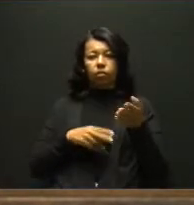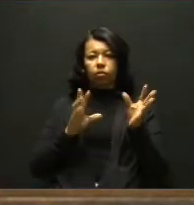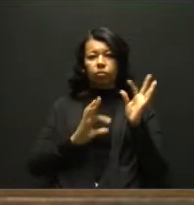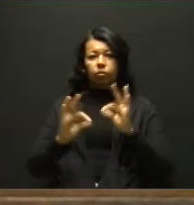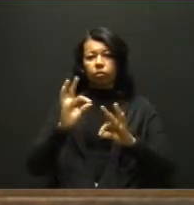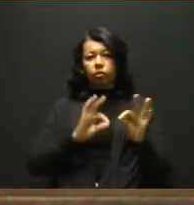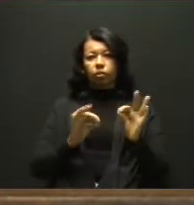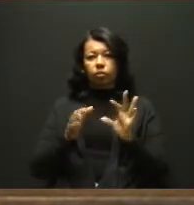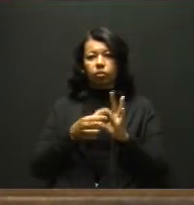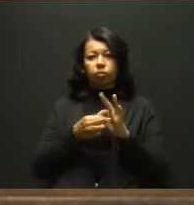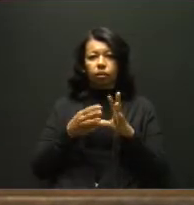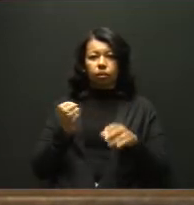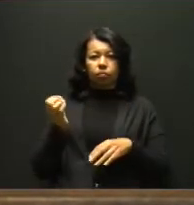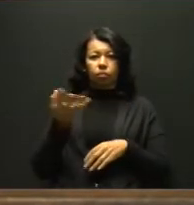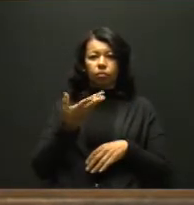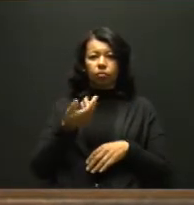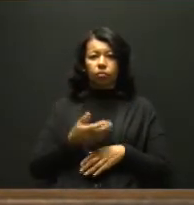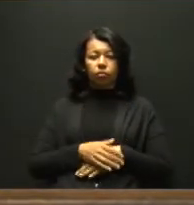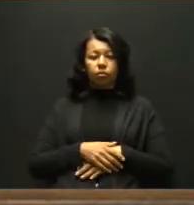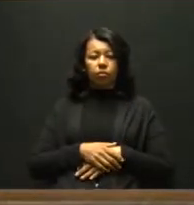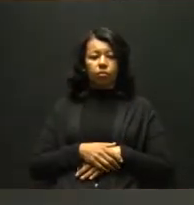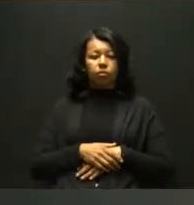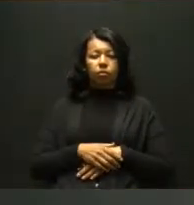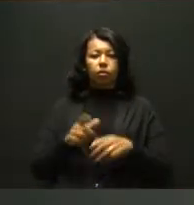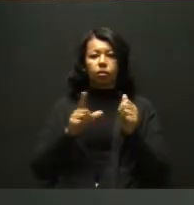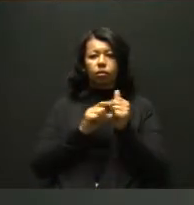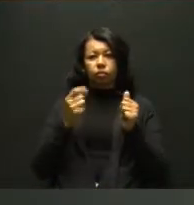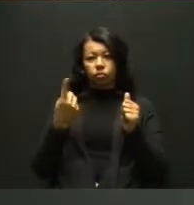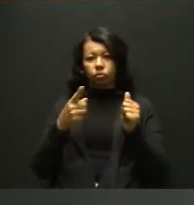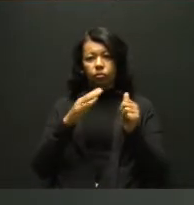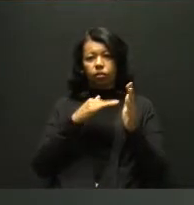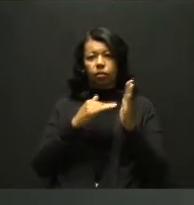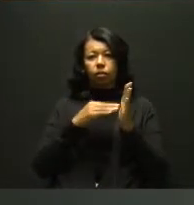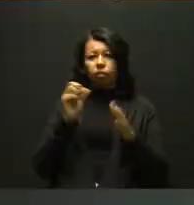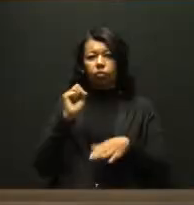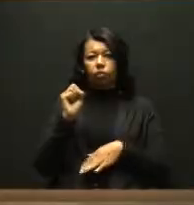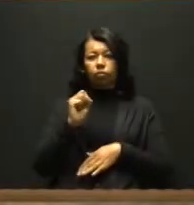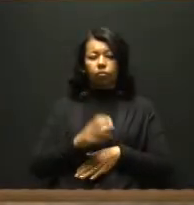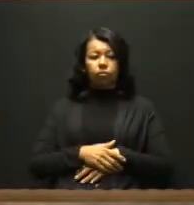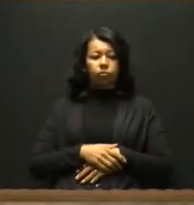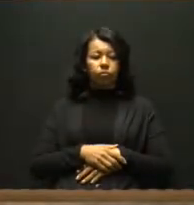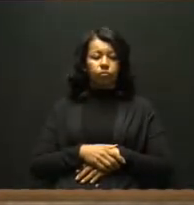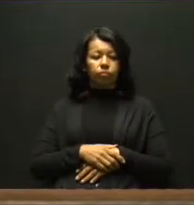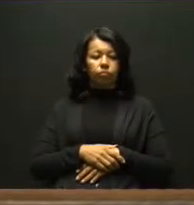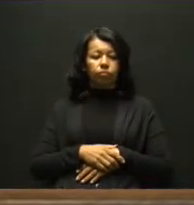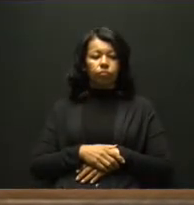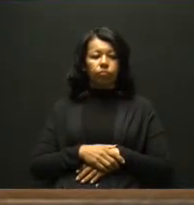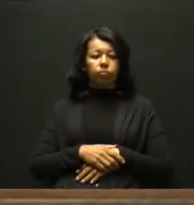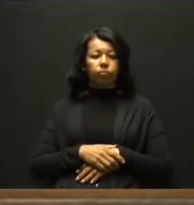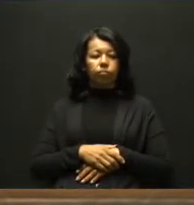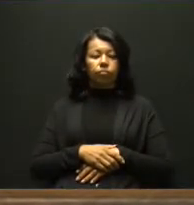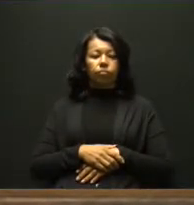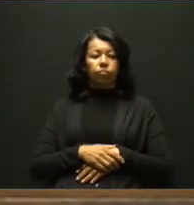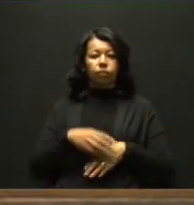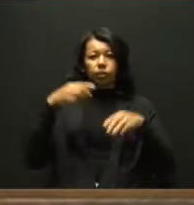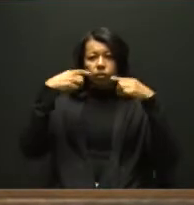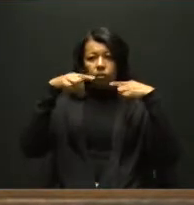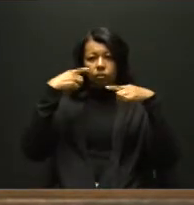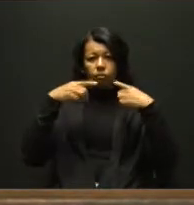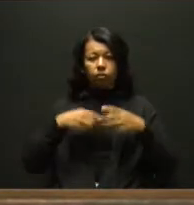conforme deliberado no plenário artigo 1º a 8º em